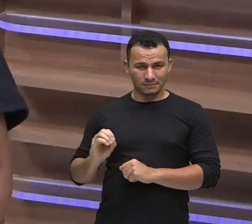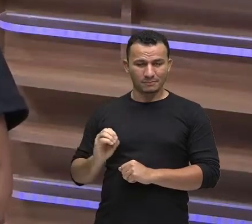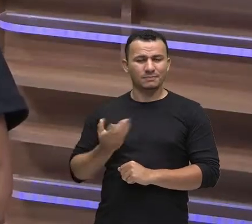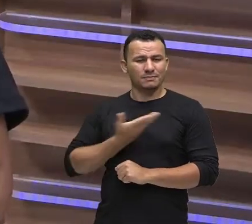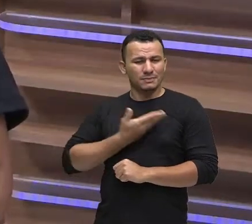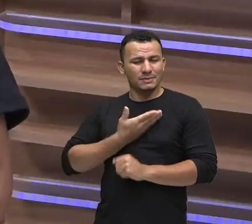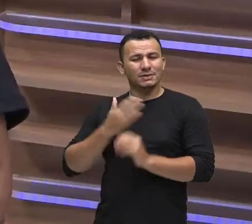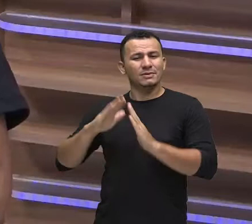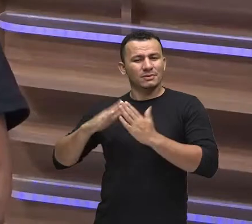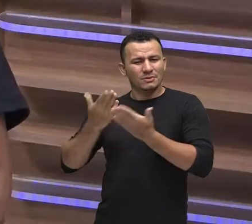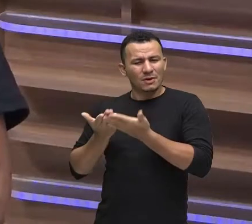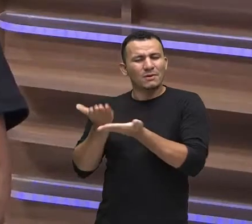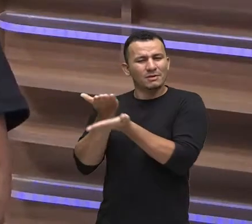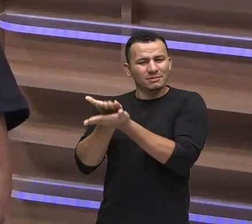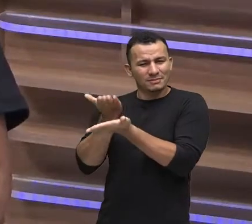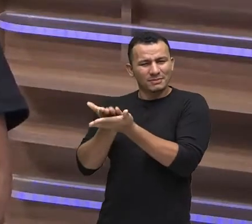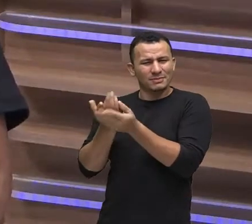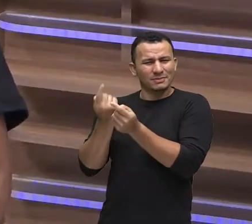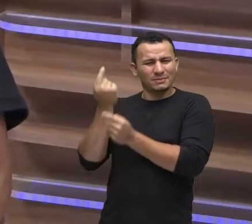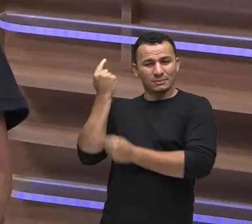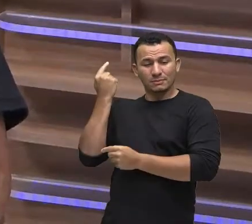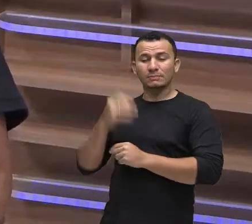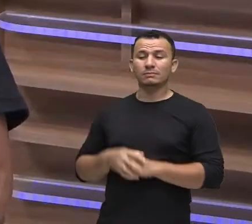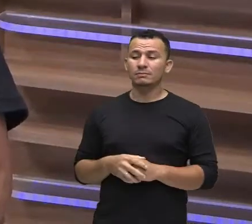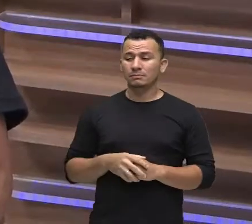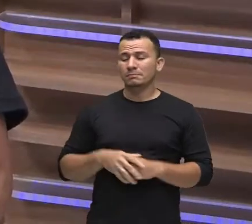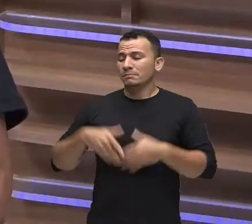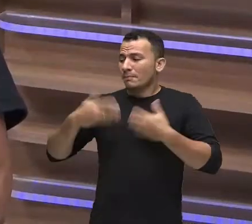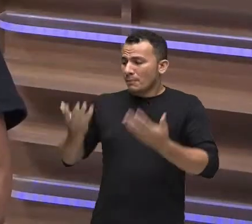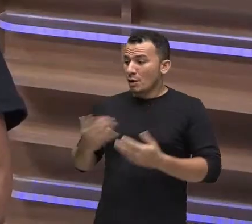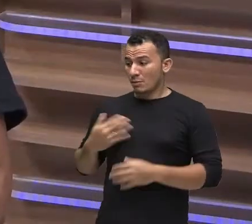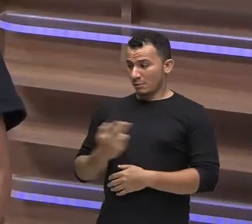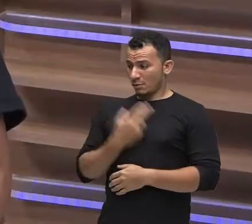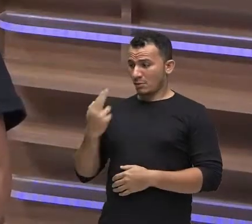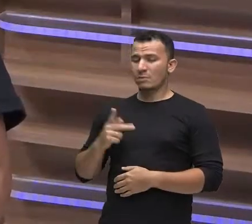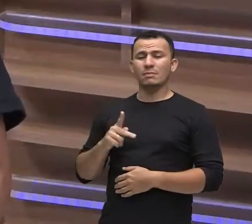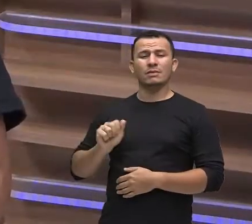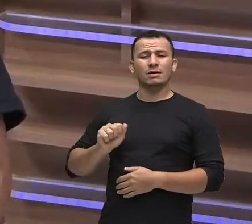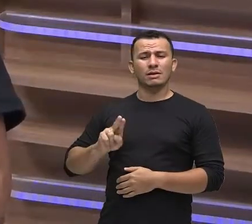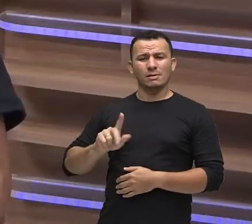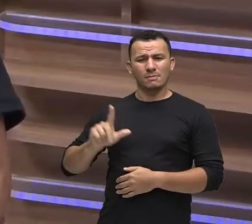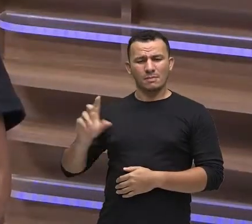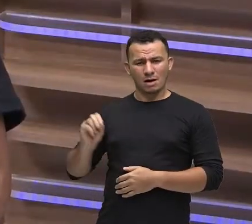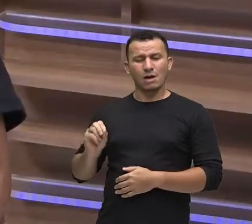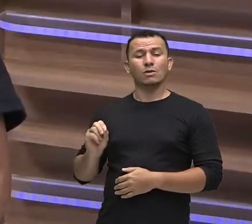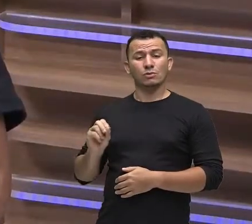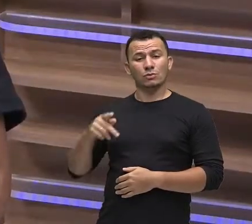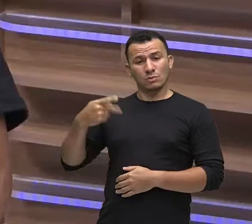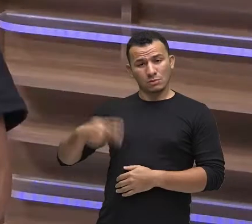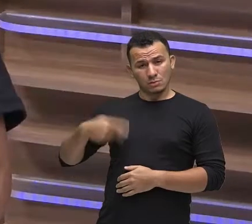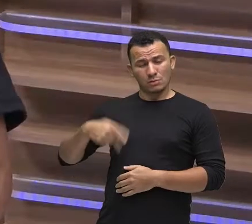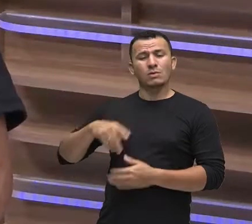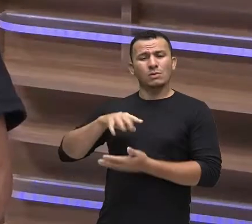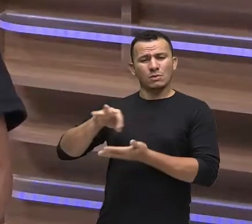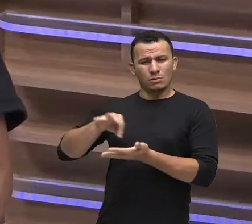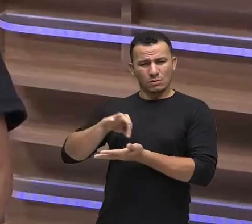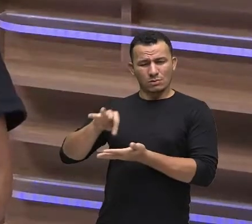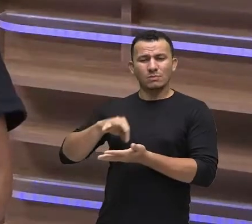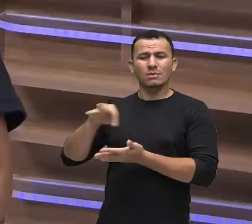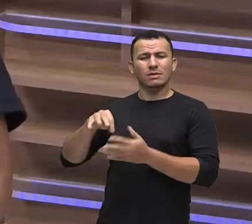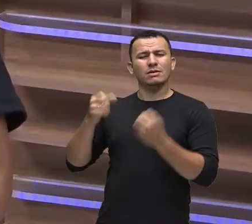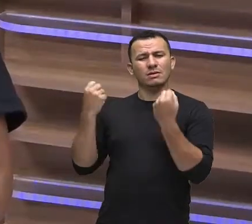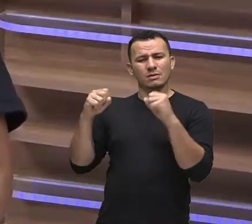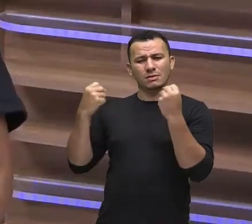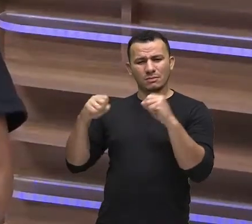colega de escola. E assim, Afonso, eu me chamo Paulo Ricardo, sou professor de Educação Física aqui do Centro de Mídias, formado em Educação